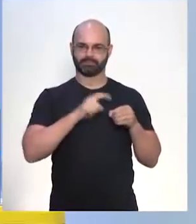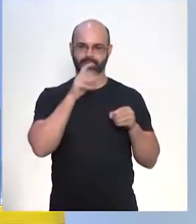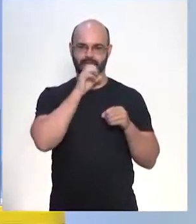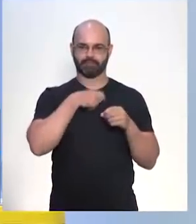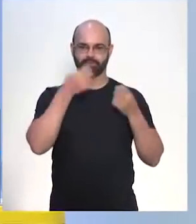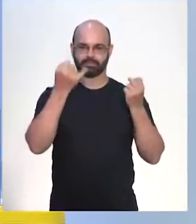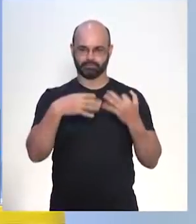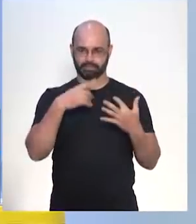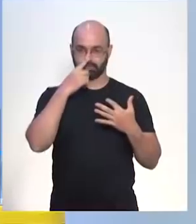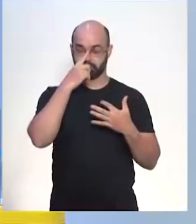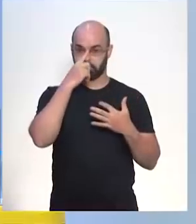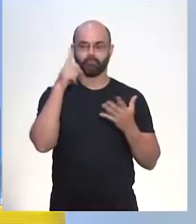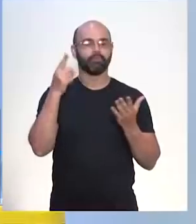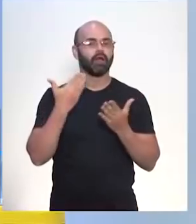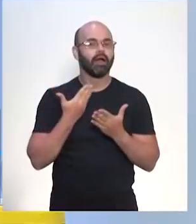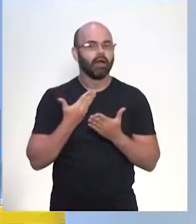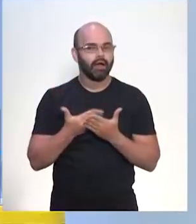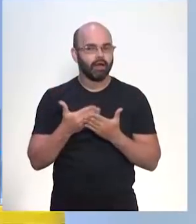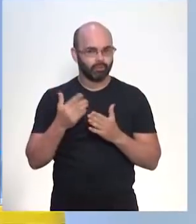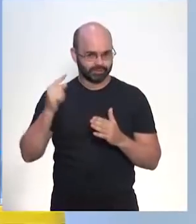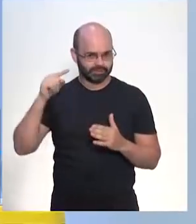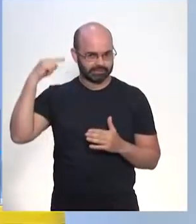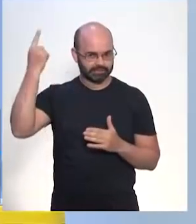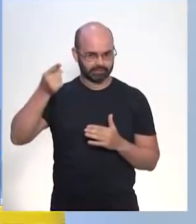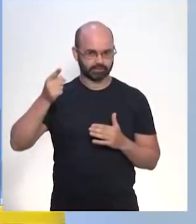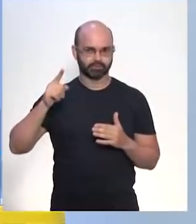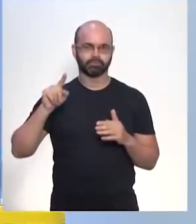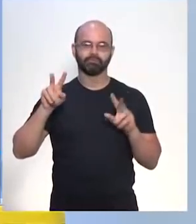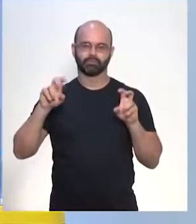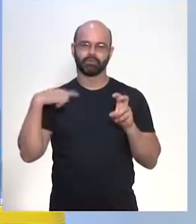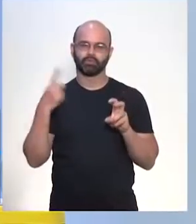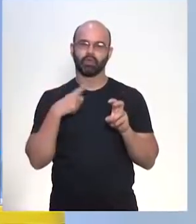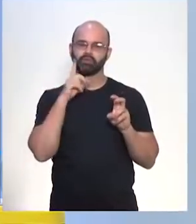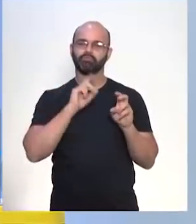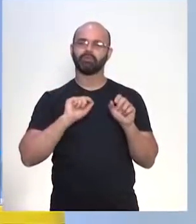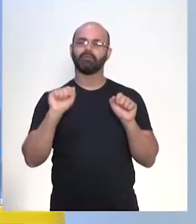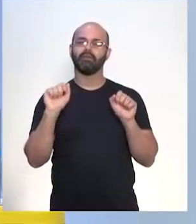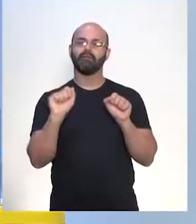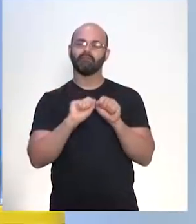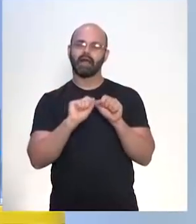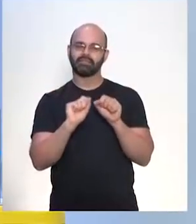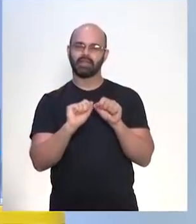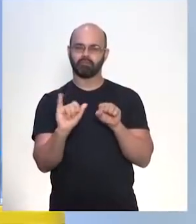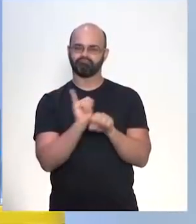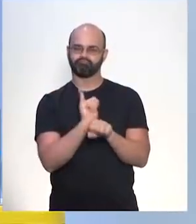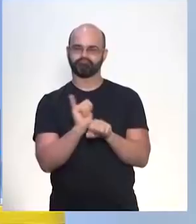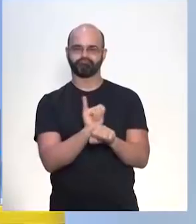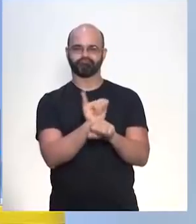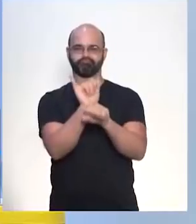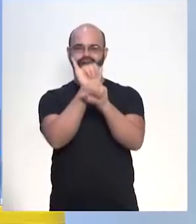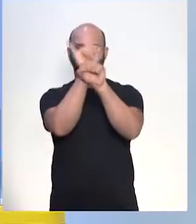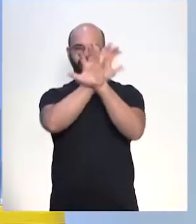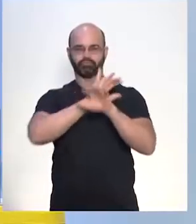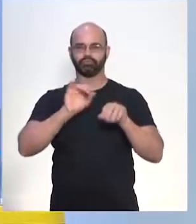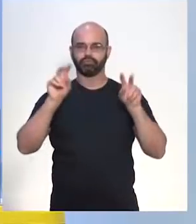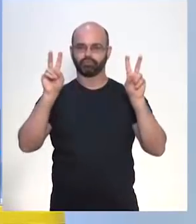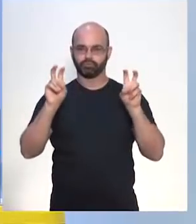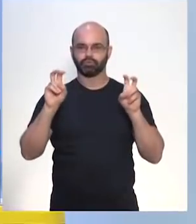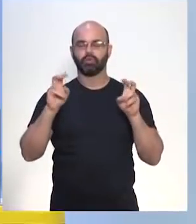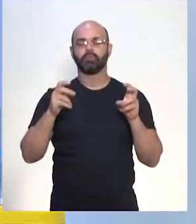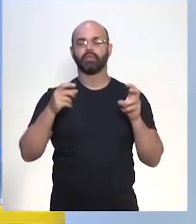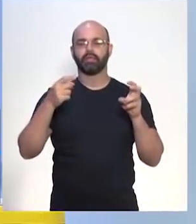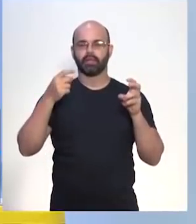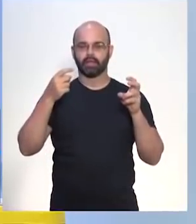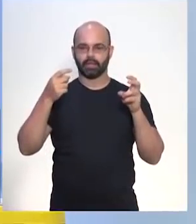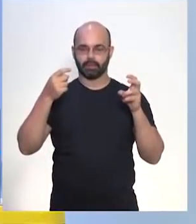Gente, na próxima aula, a gente já vai para a construção do anúncio publicitário. Então, se você teve alguma dúvida, agora é a hora de procurar o seu professor, de